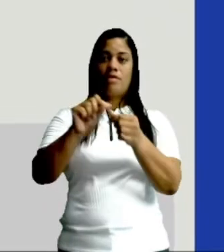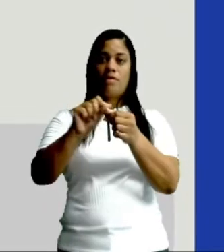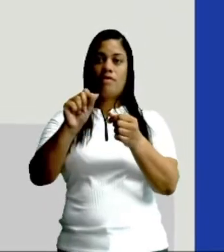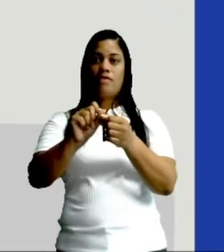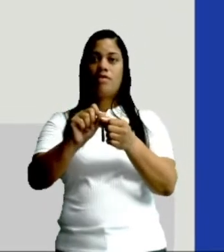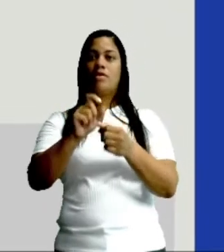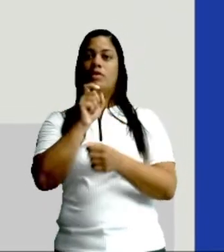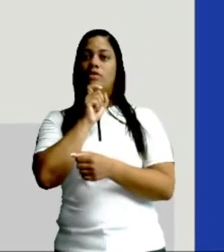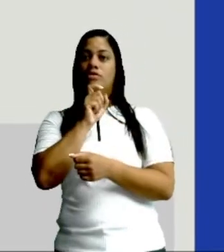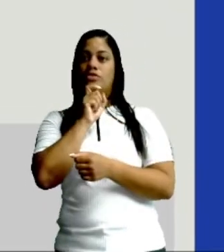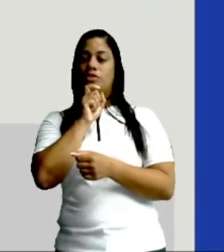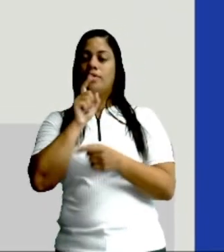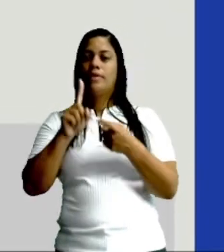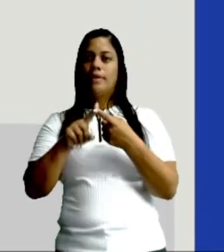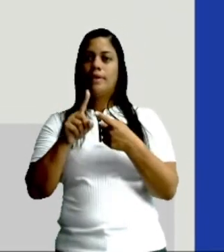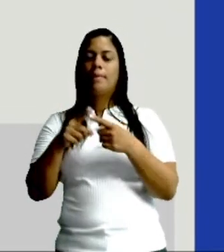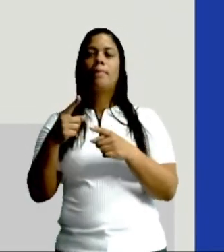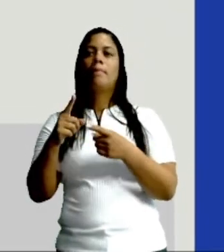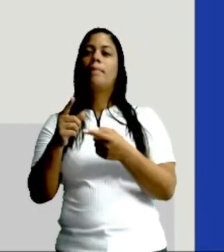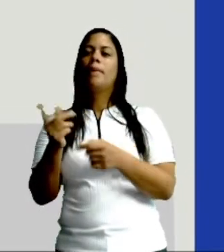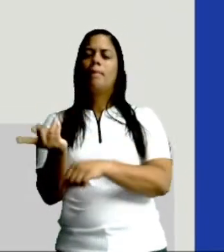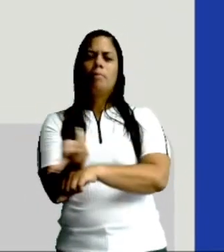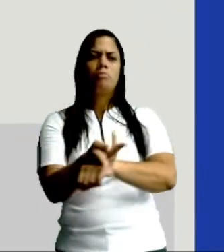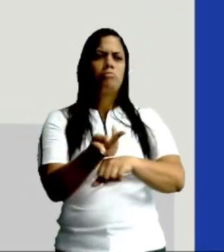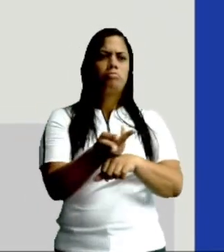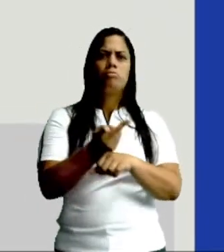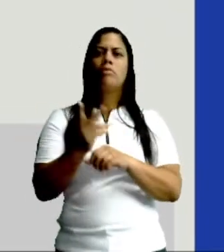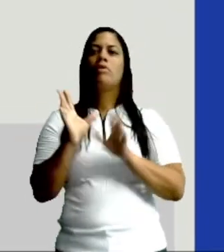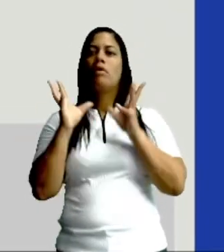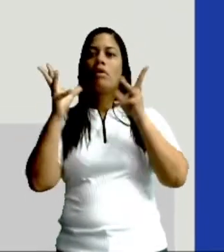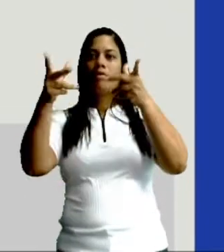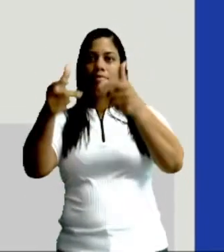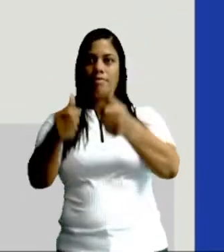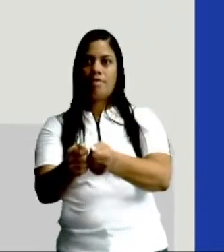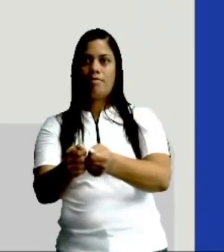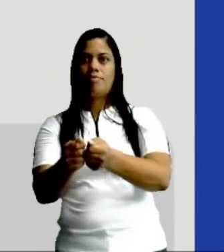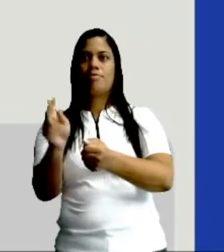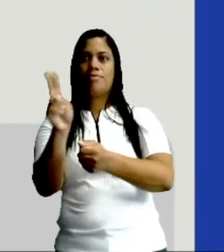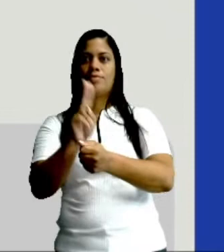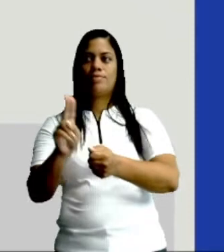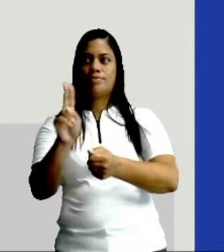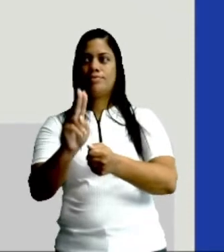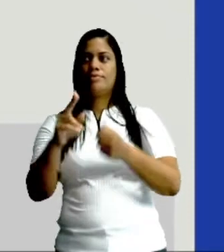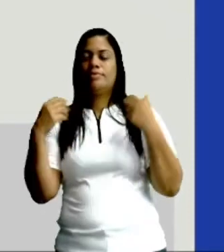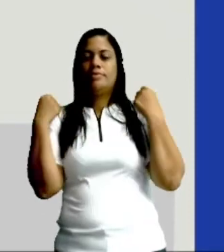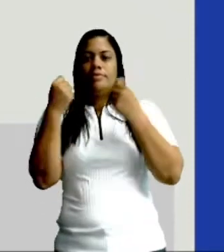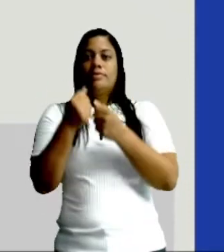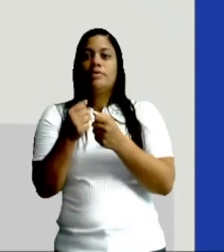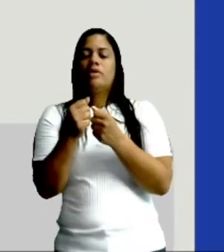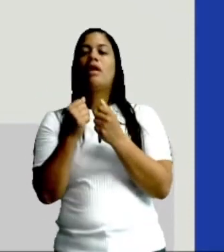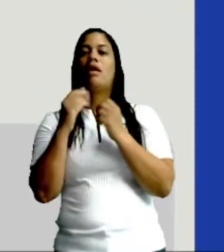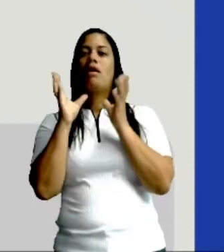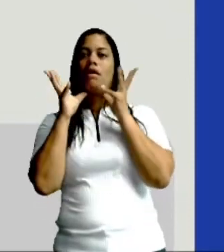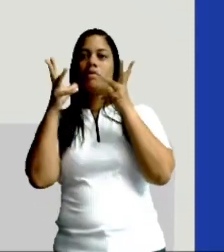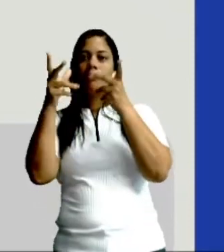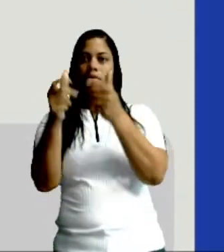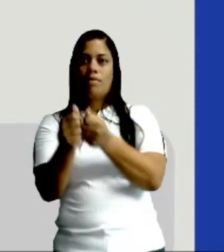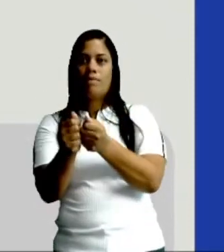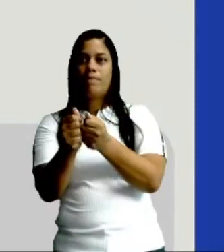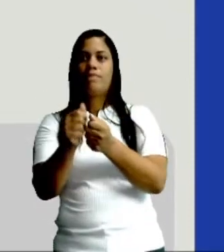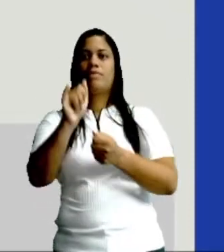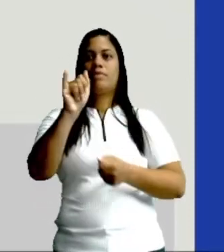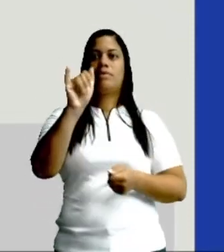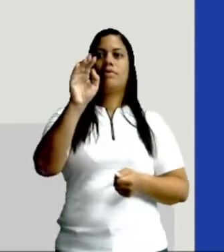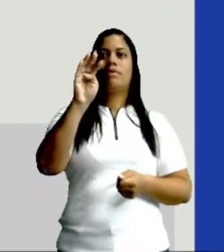gelo, e da caça. Eles usam a gordura animal para isolar os iglus. Gente, lembrando